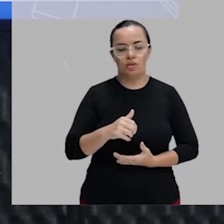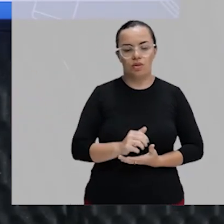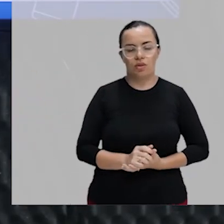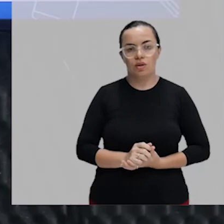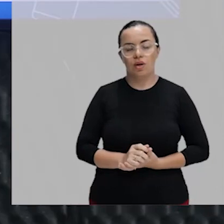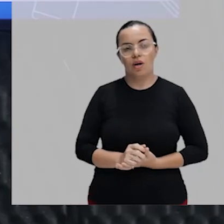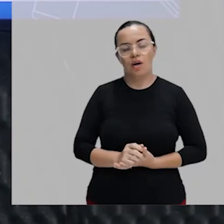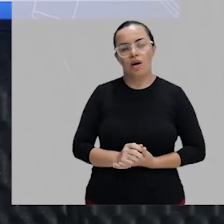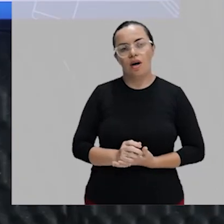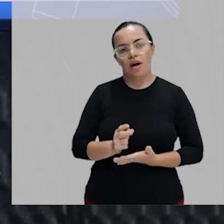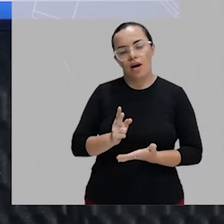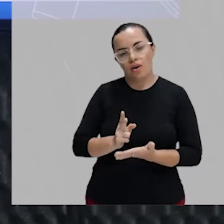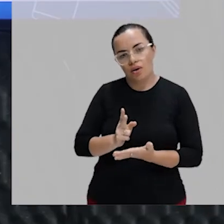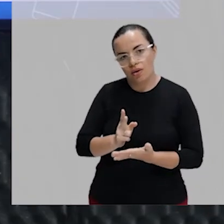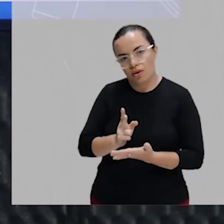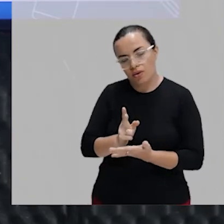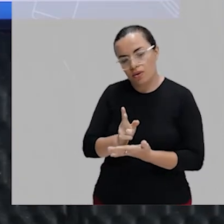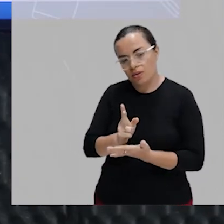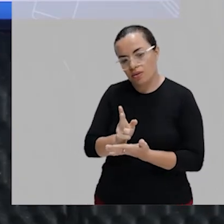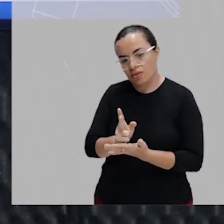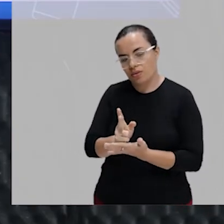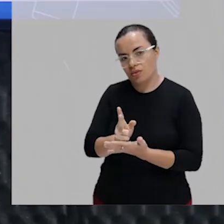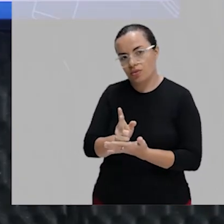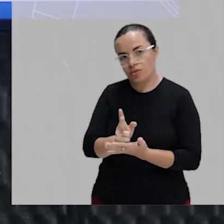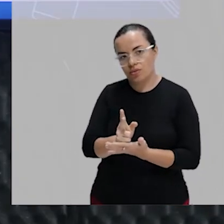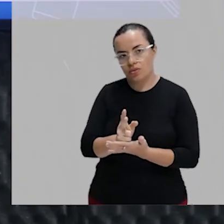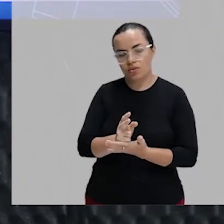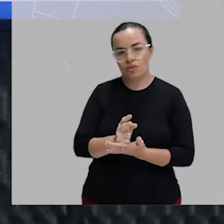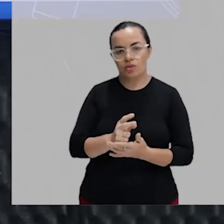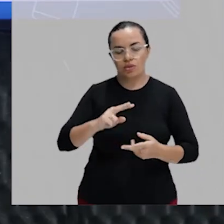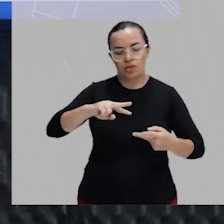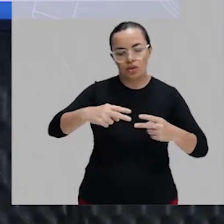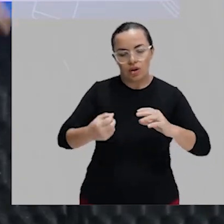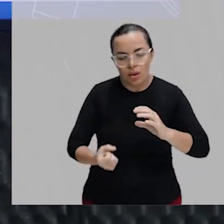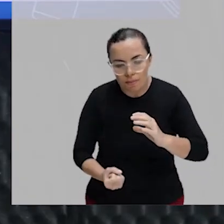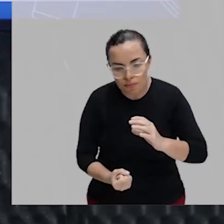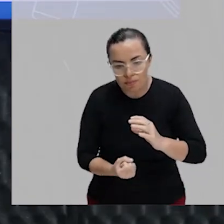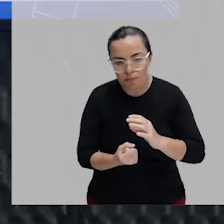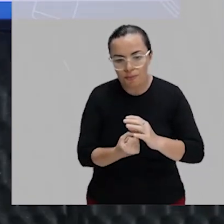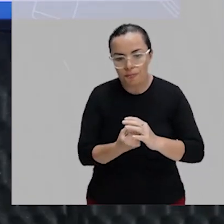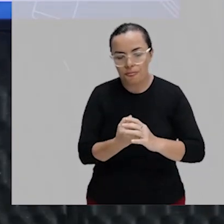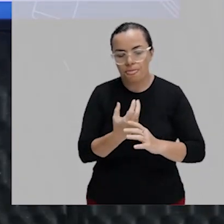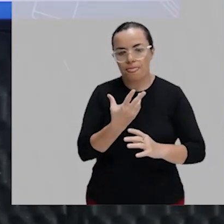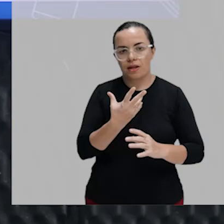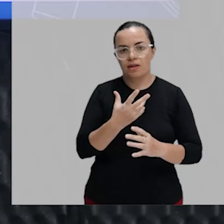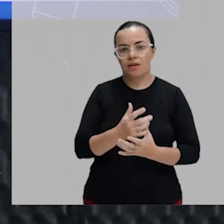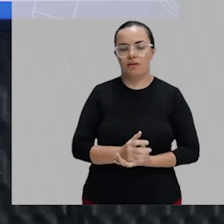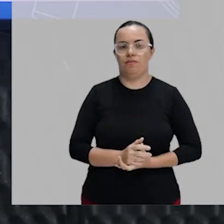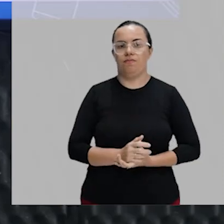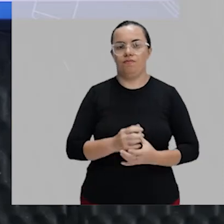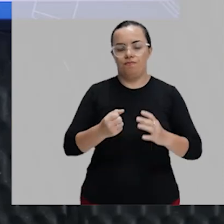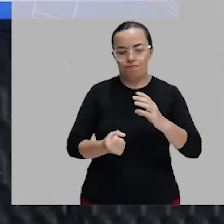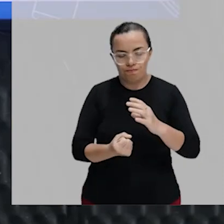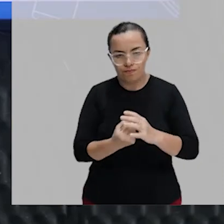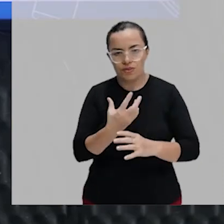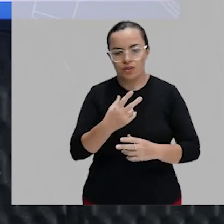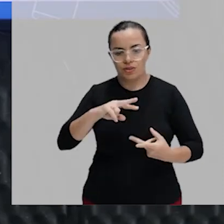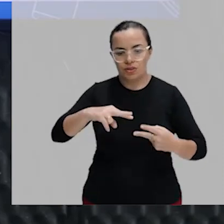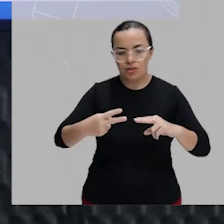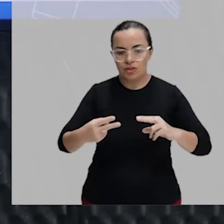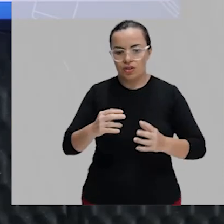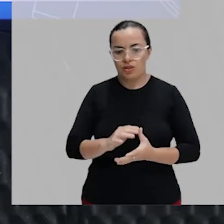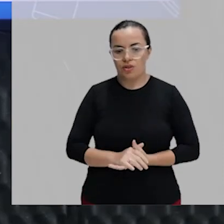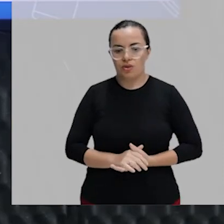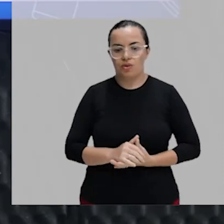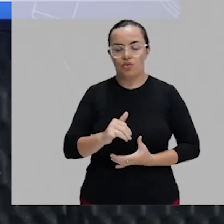vai resultar numa proteína. Os introns são sequências do gene que não tem informação genética nenhuma, tá?